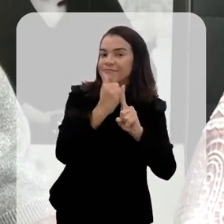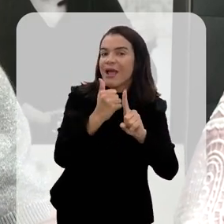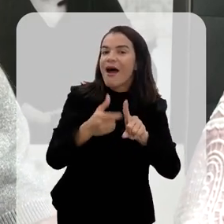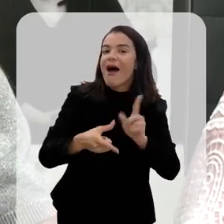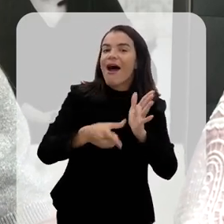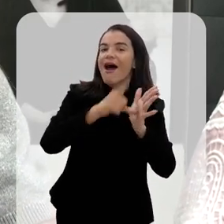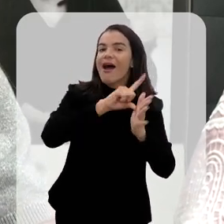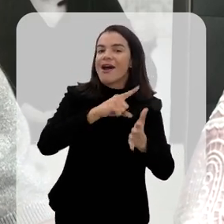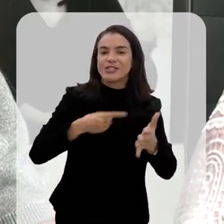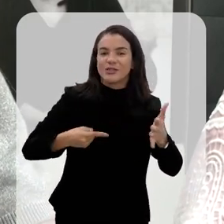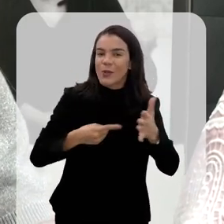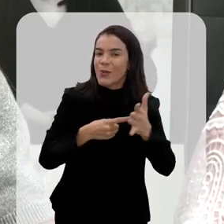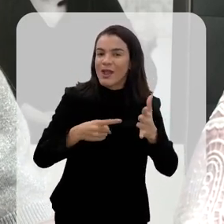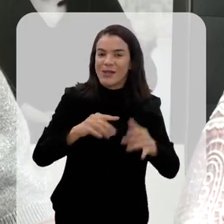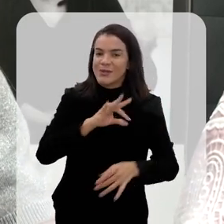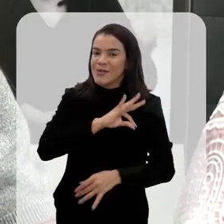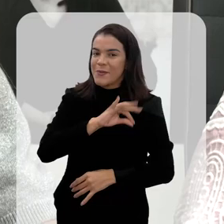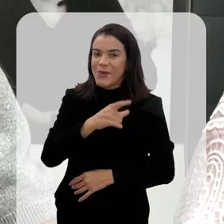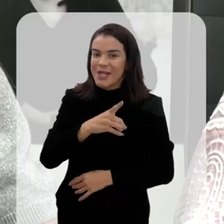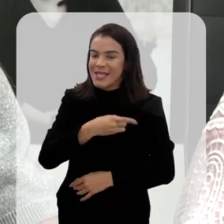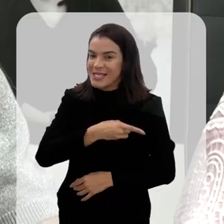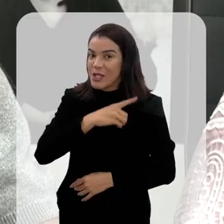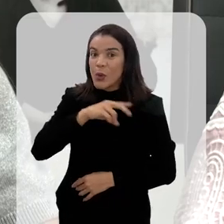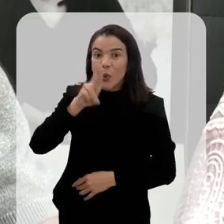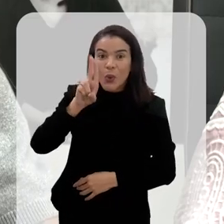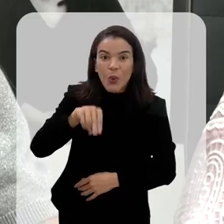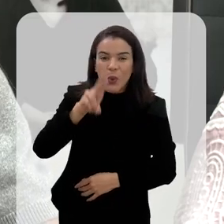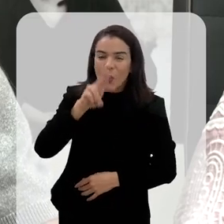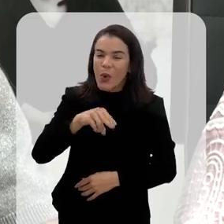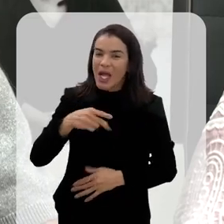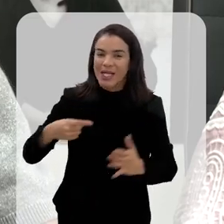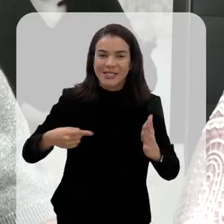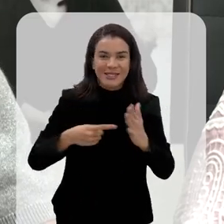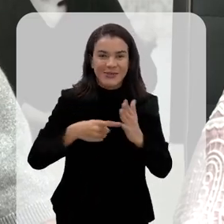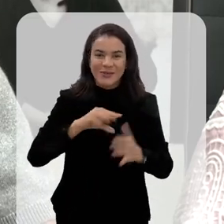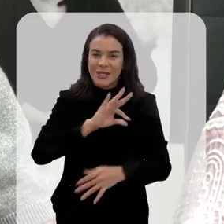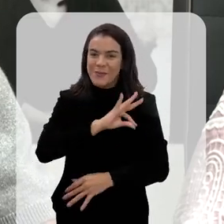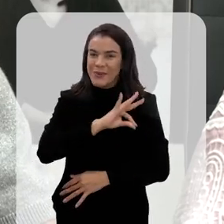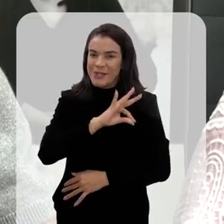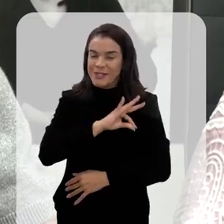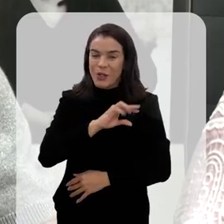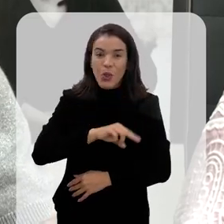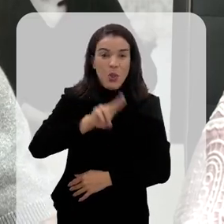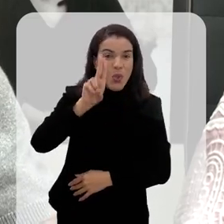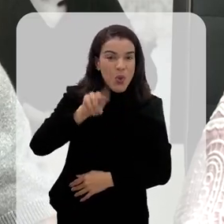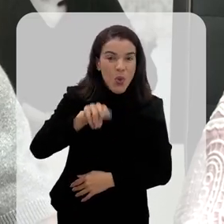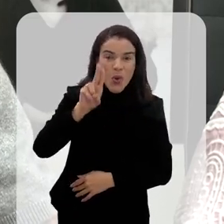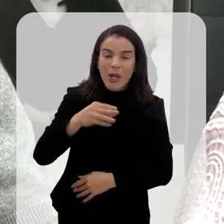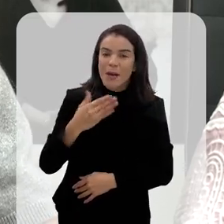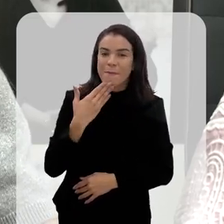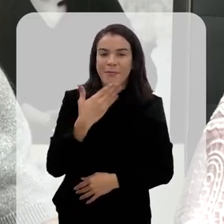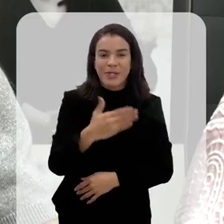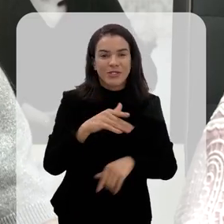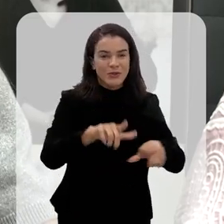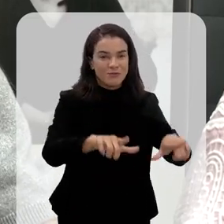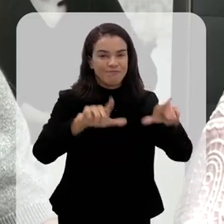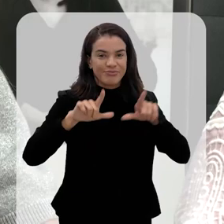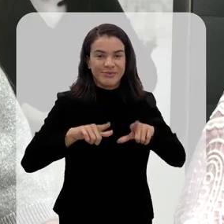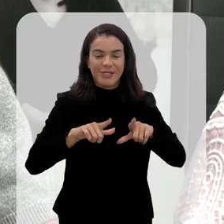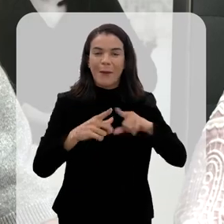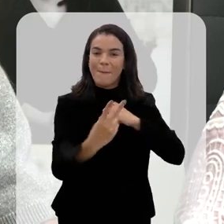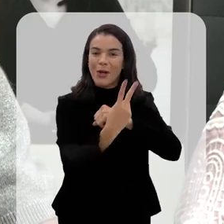não registraram o fato anteriormente. São mulheres que nunca registraram, né? Que não têm uma medida protetiva